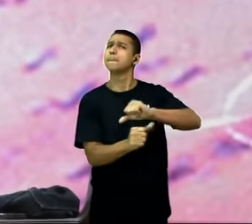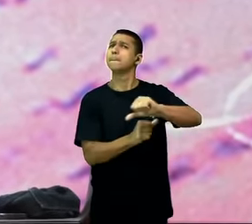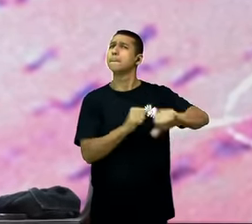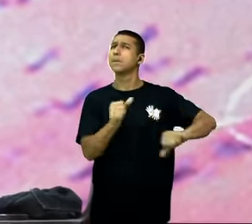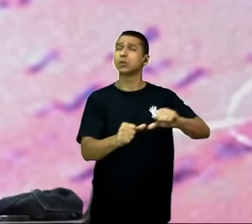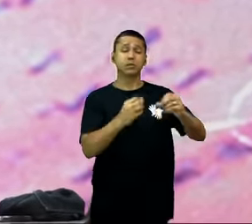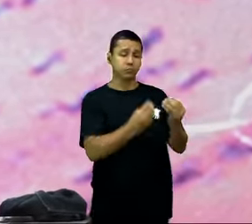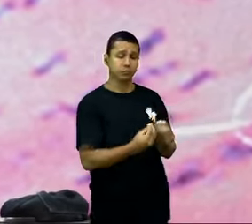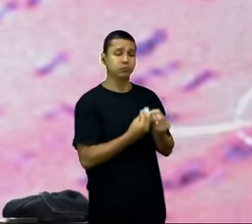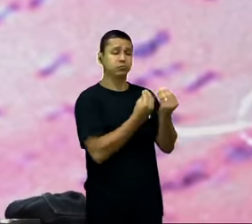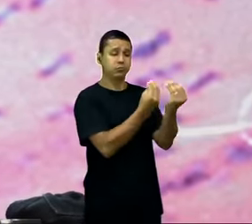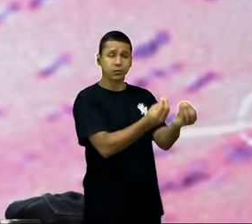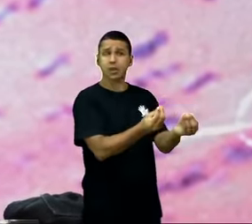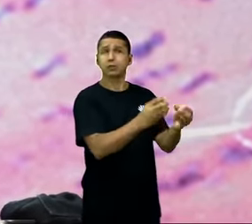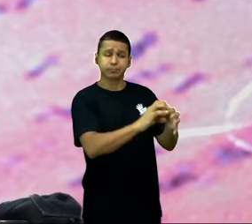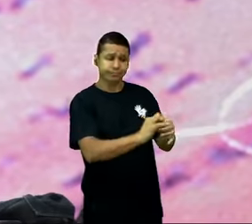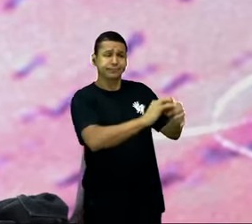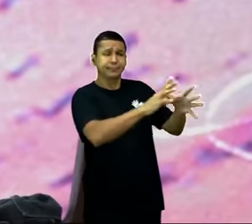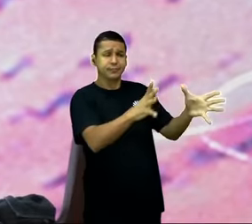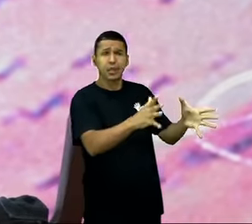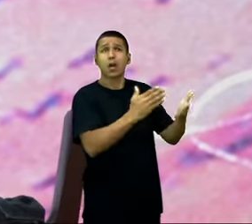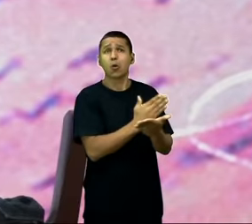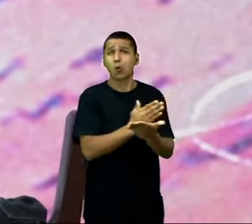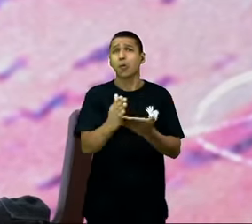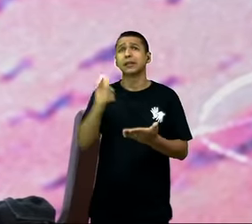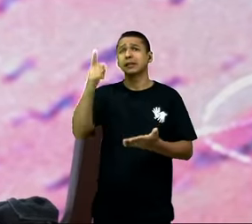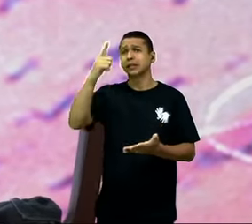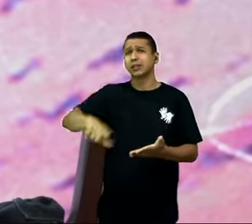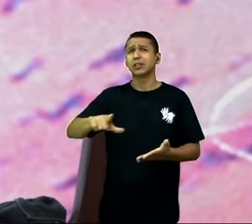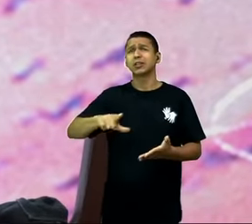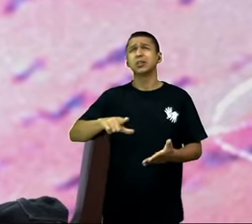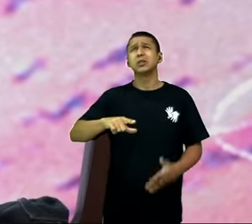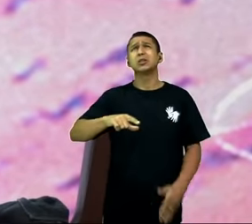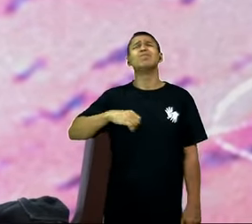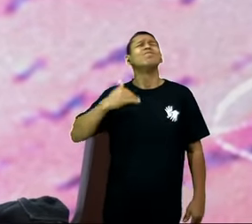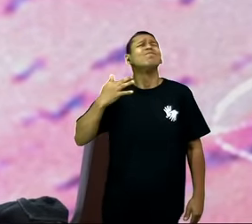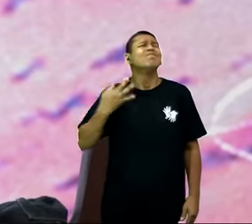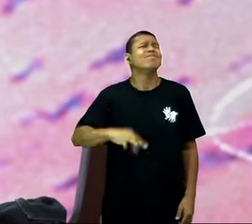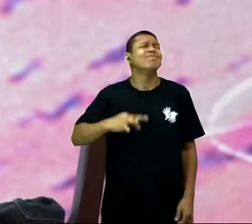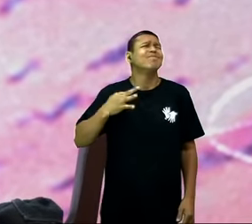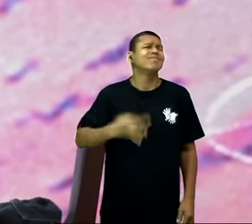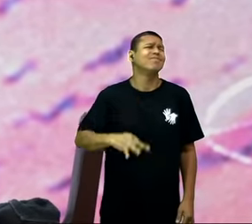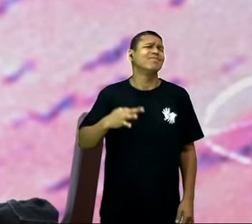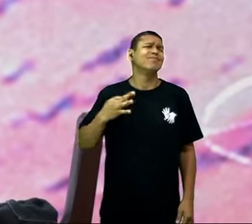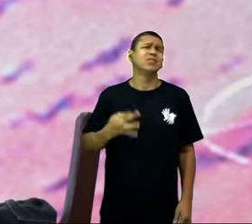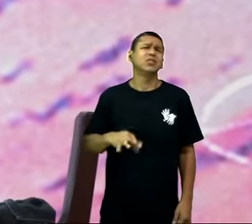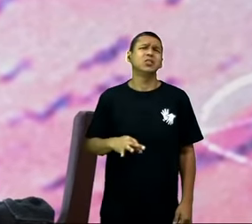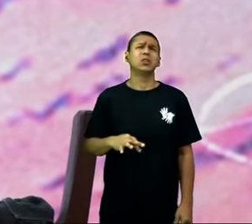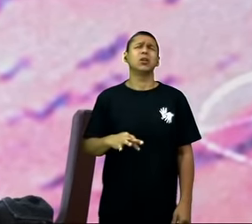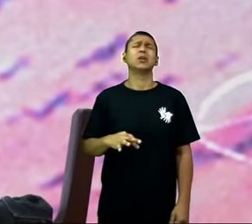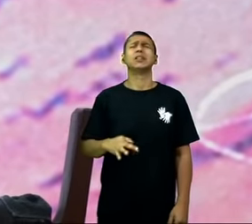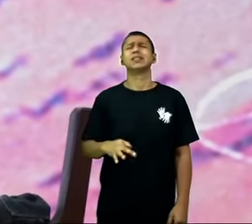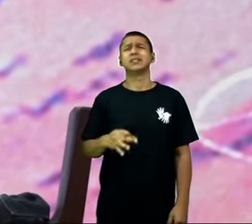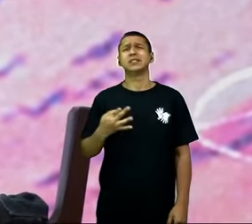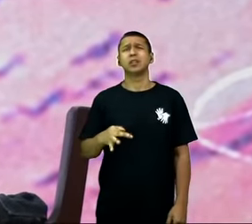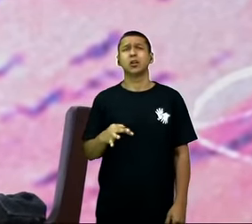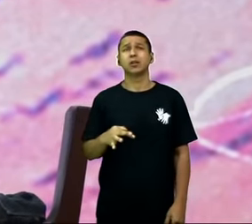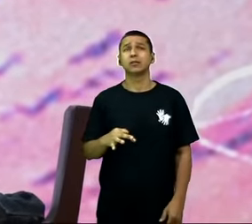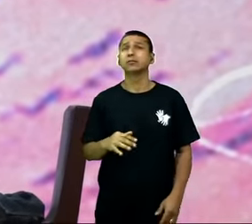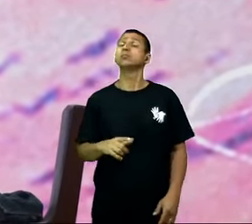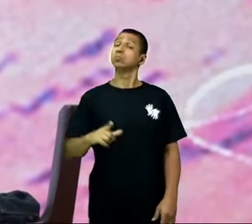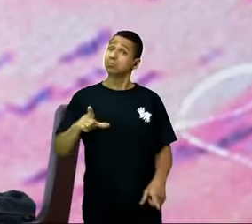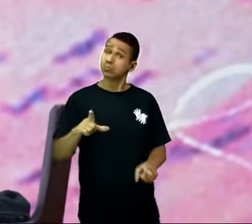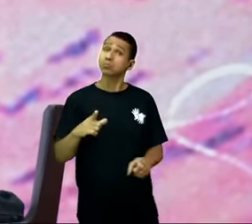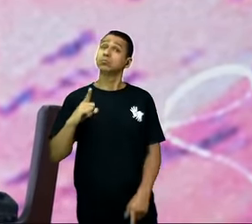ceder, abrir mão, começar de novo, chega a doer na alma. Ai, vou ter que começar de novo. Ah. E tem gente